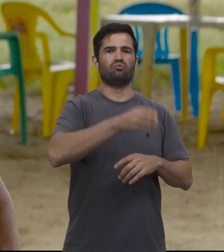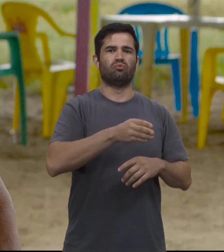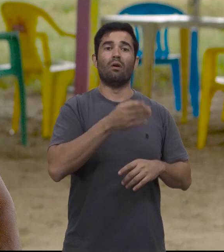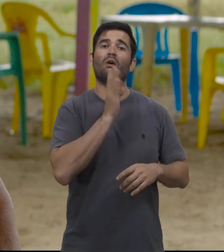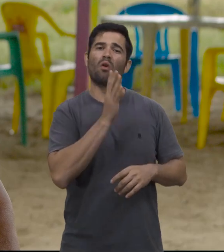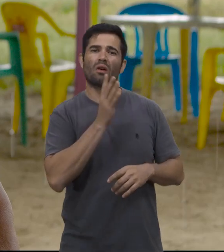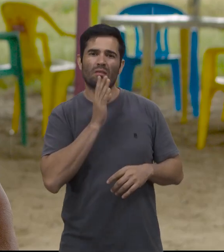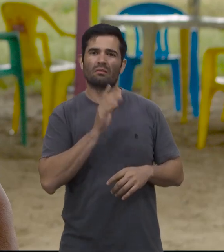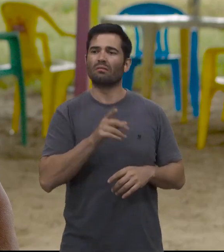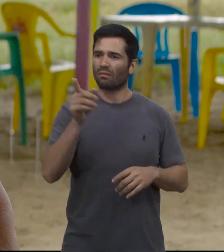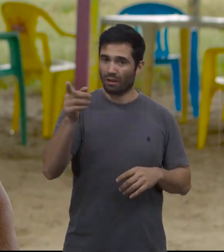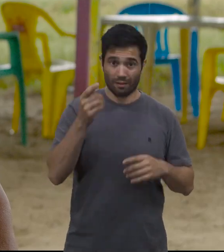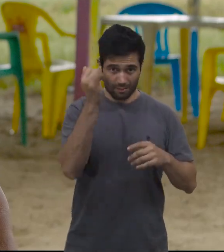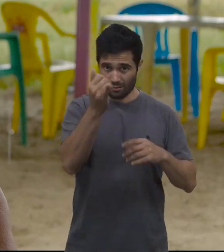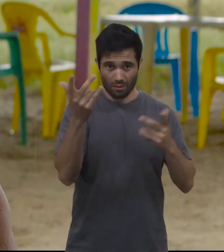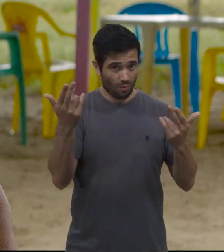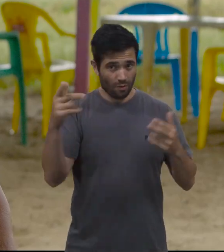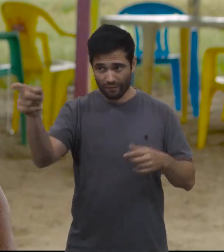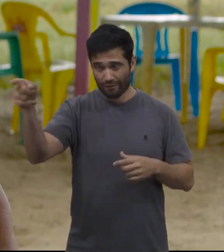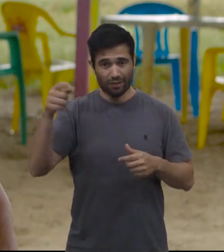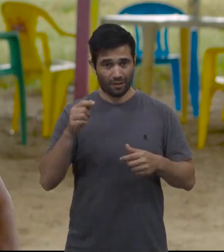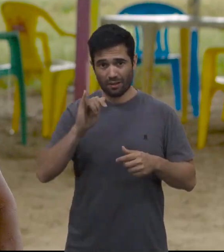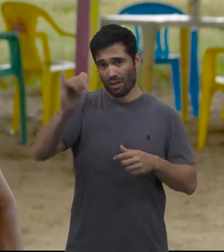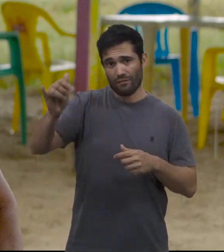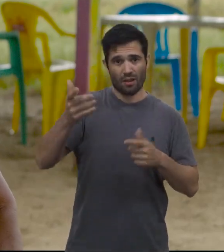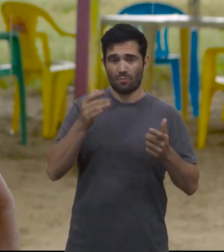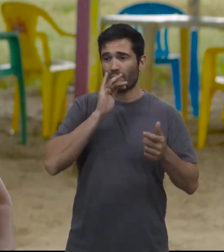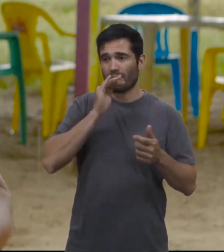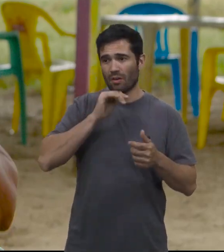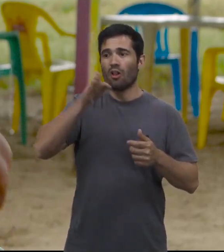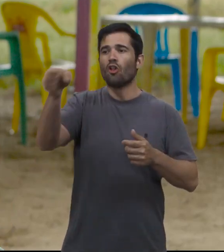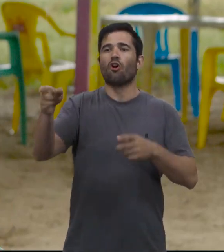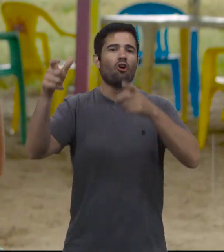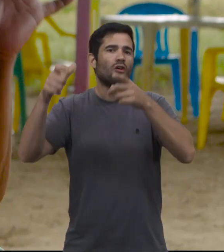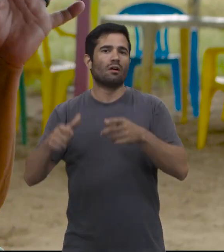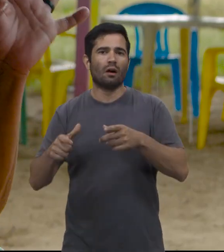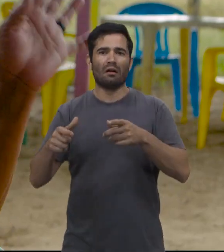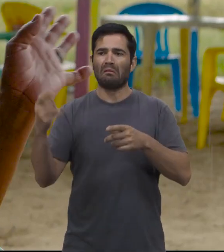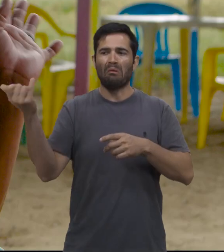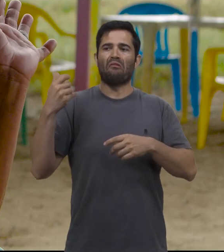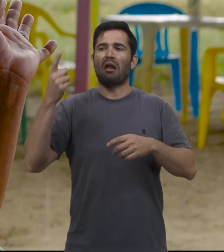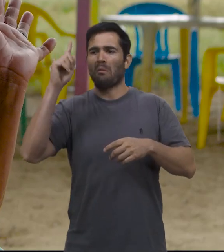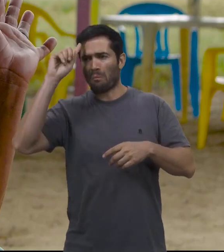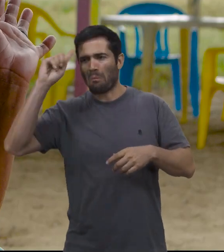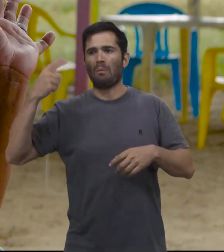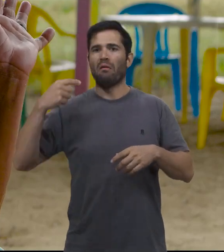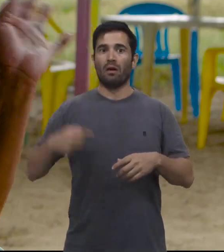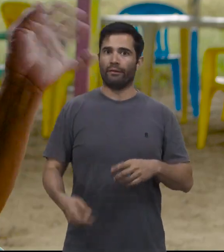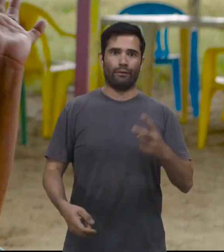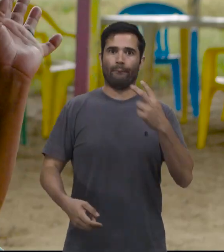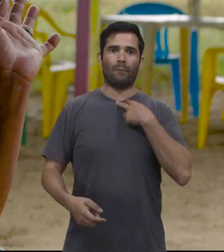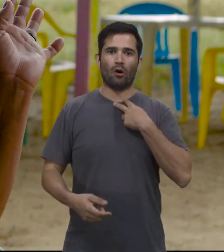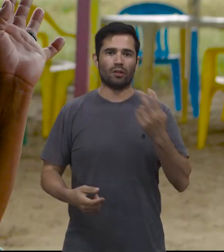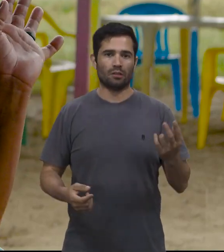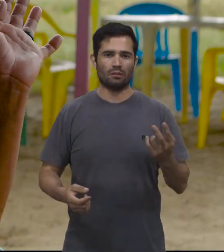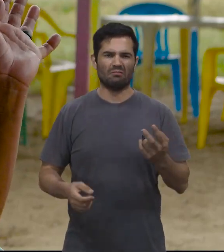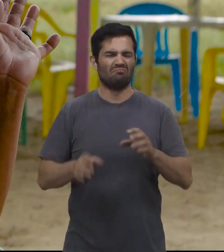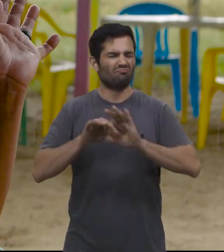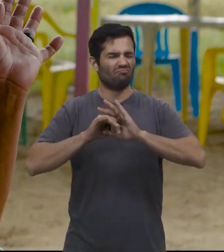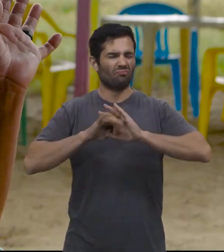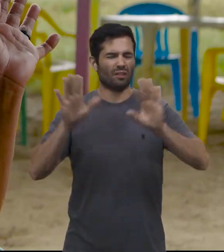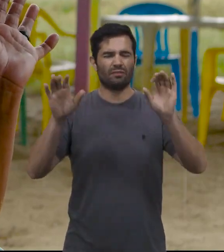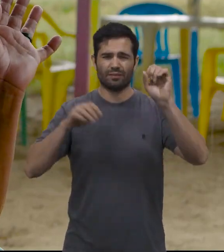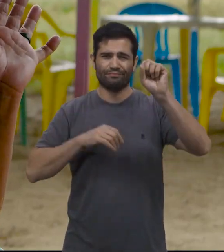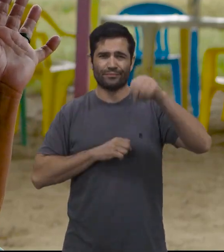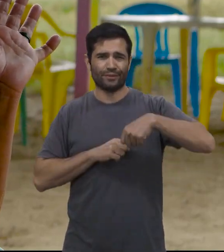até lá onde eu conheço, como eu lhe digo, até lá naquele local, por todo canto acolá, ninguém dizer assim, Neuza, tu não pode entrar